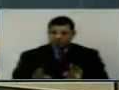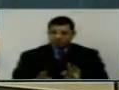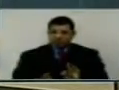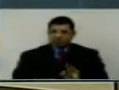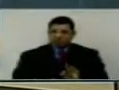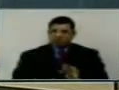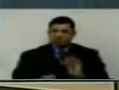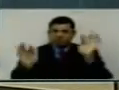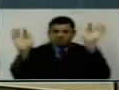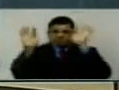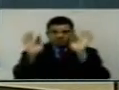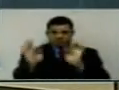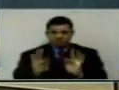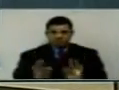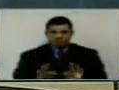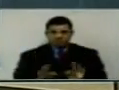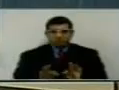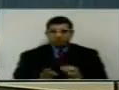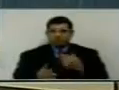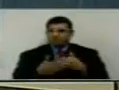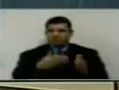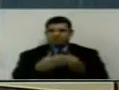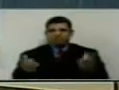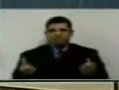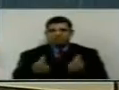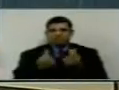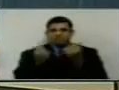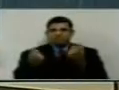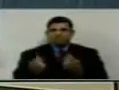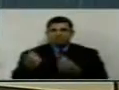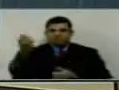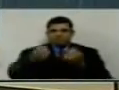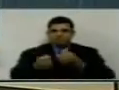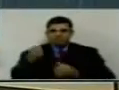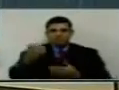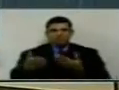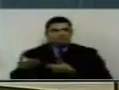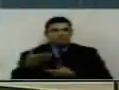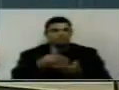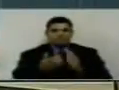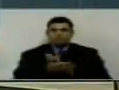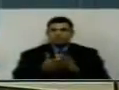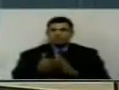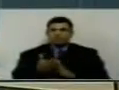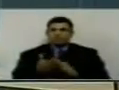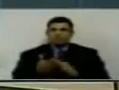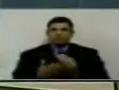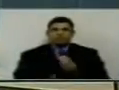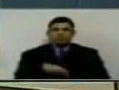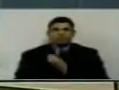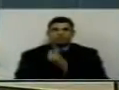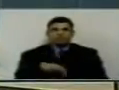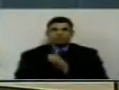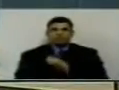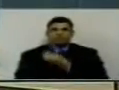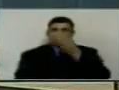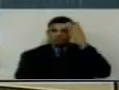Ser feliz não está na riqueza, não está no carro que você anda, está na esperança do